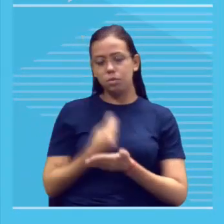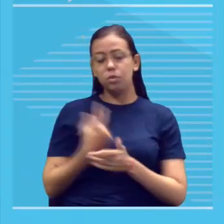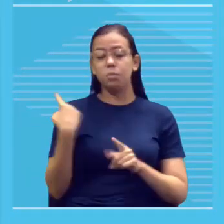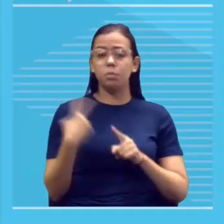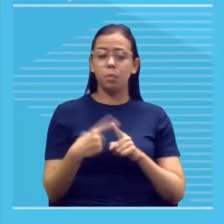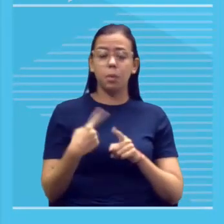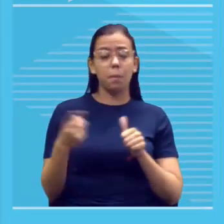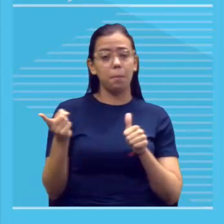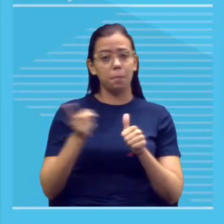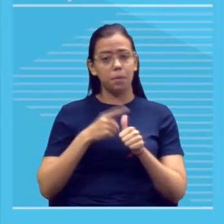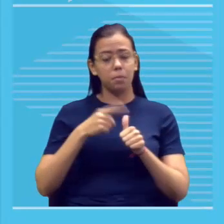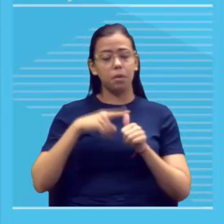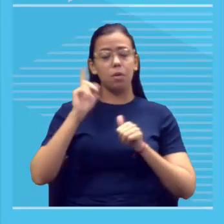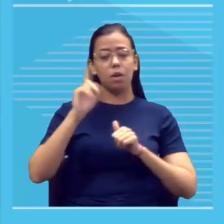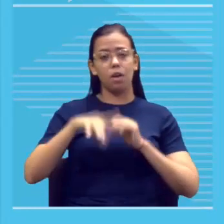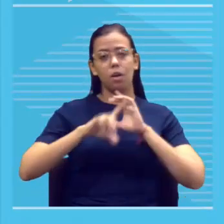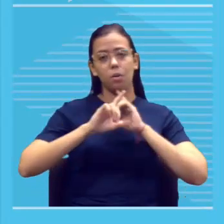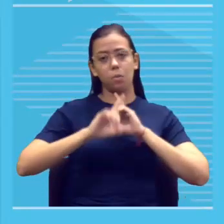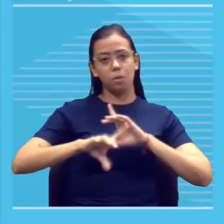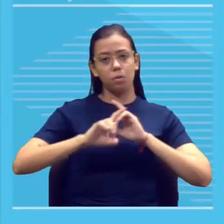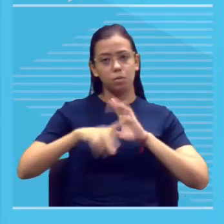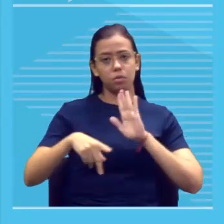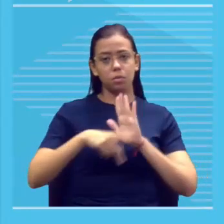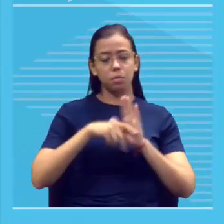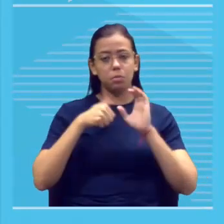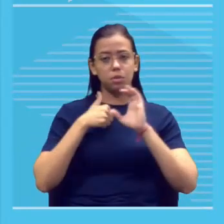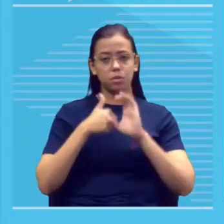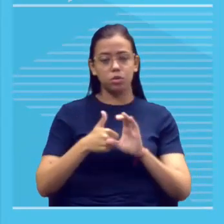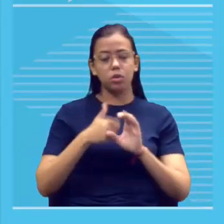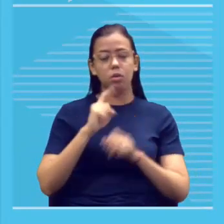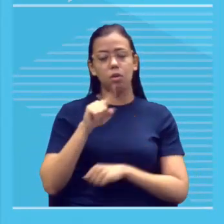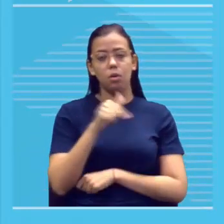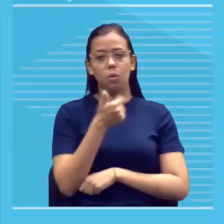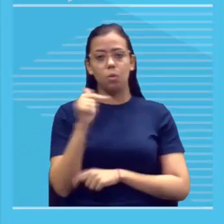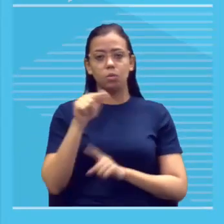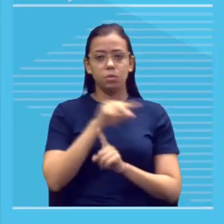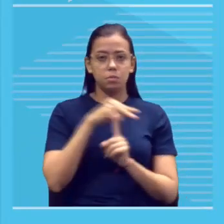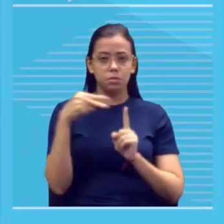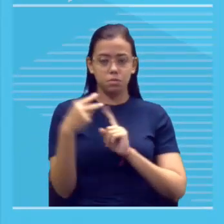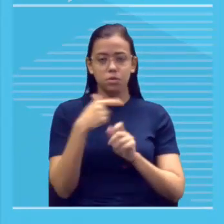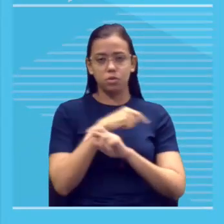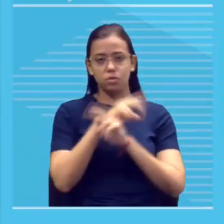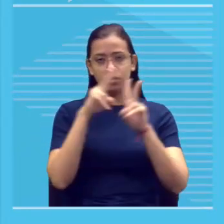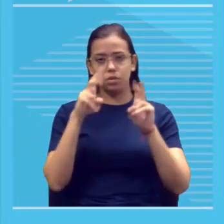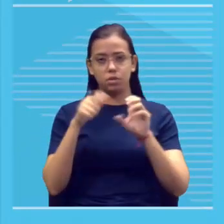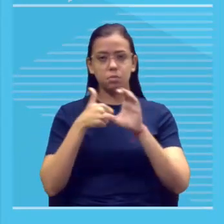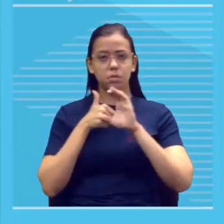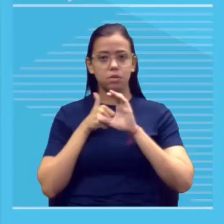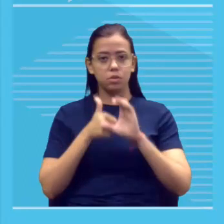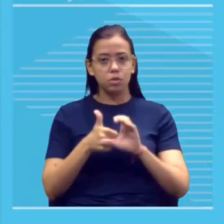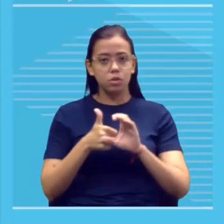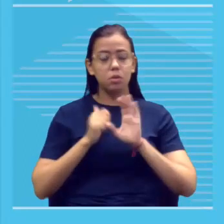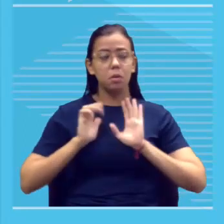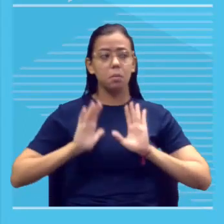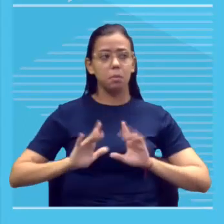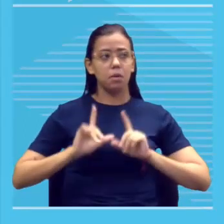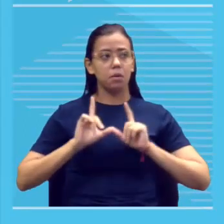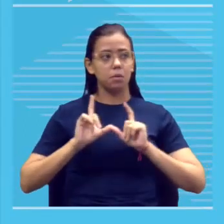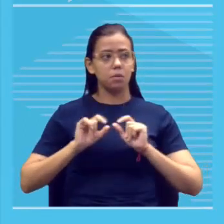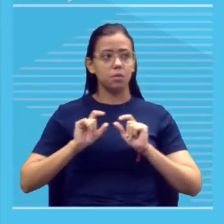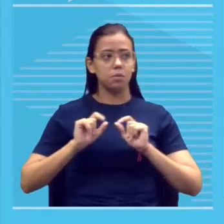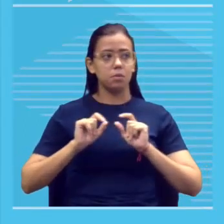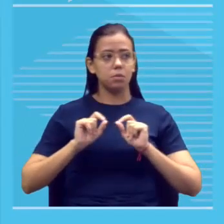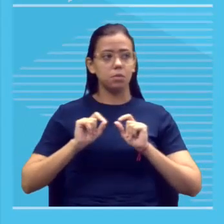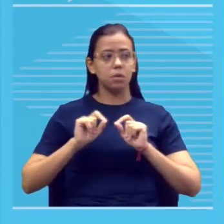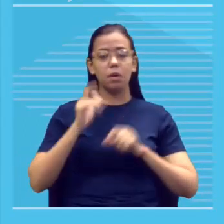uma doutrina Cristã é um outro ponto de vista sobre o cristianismo mas para